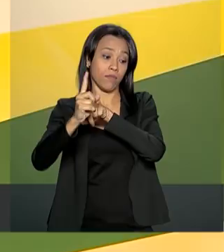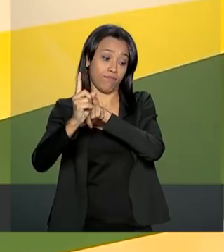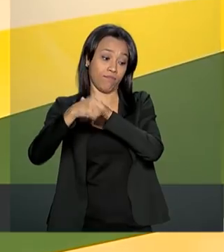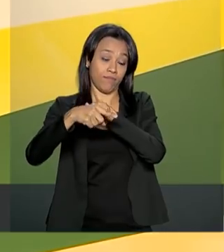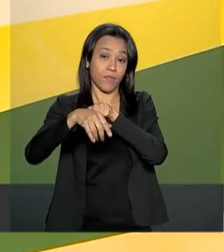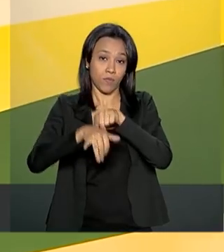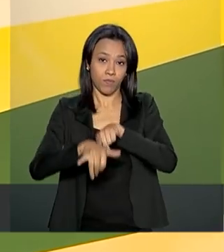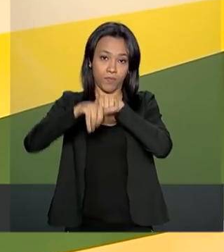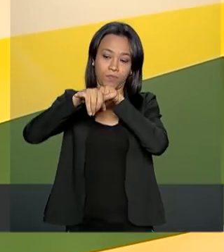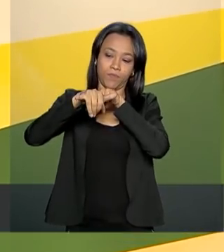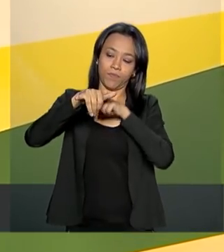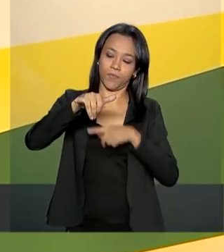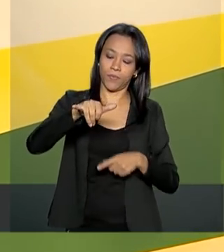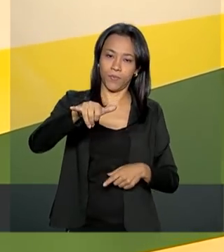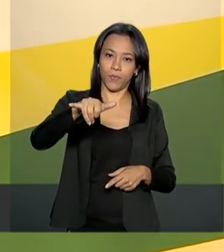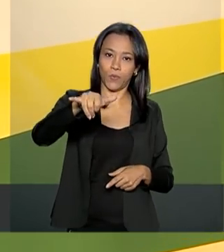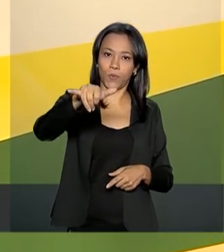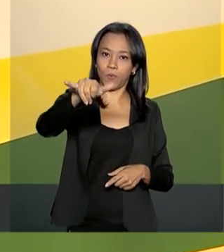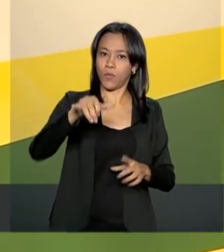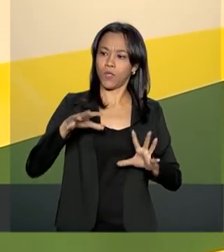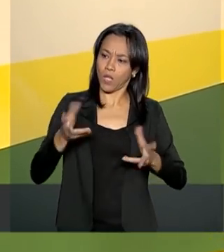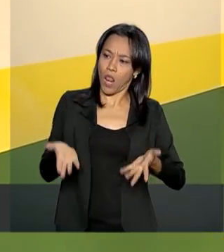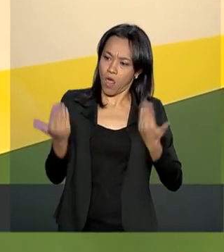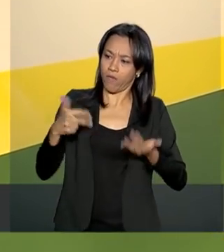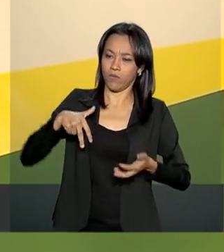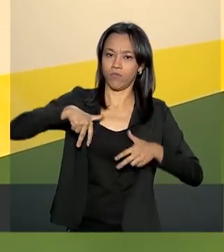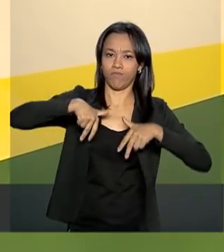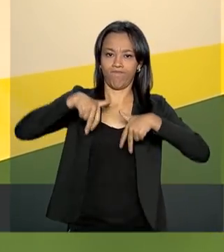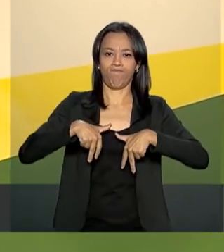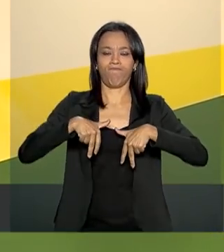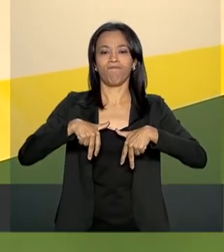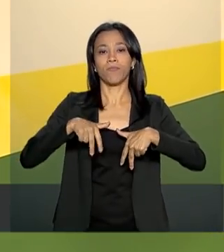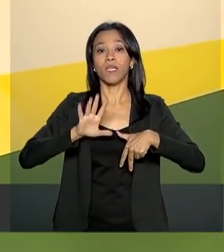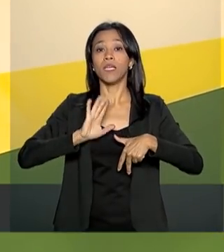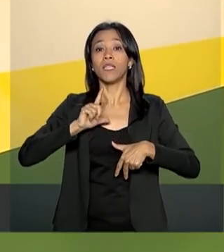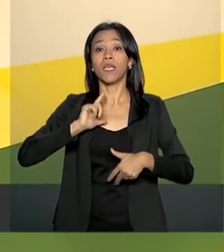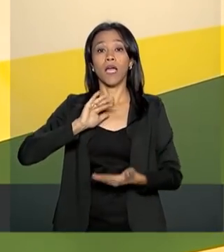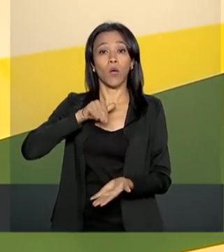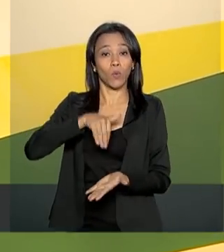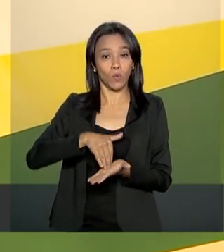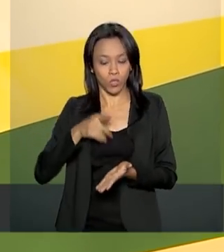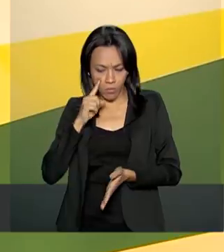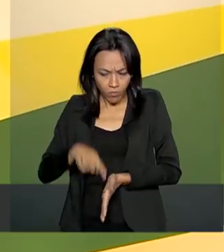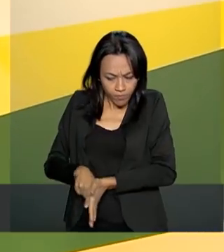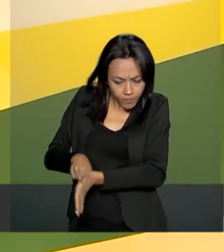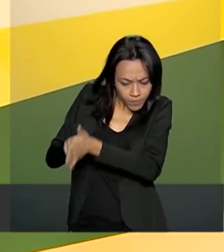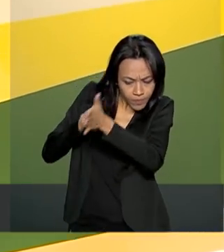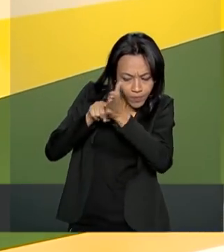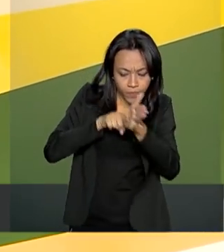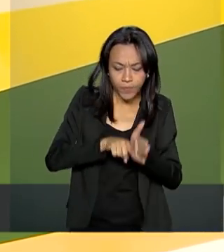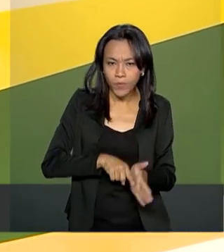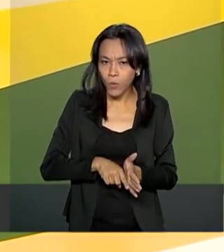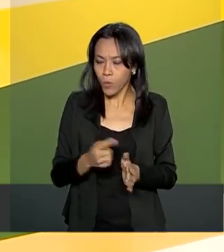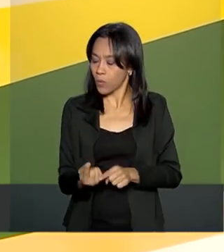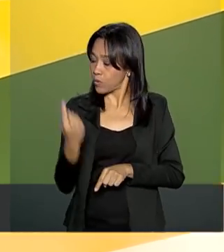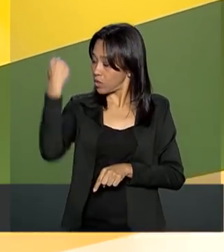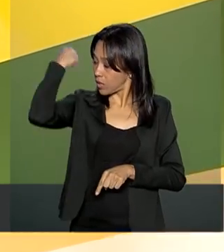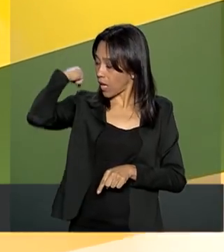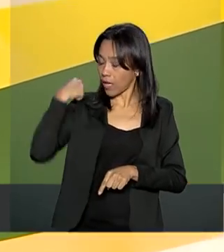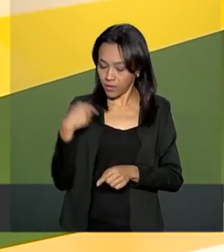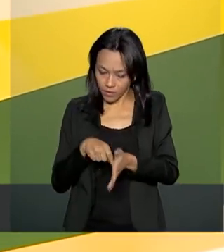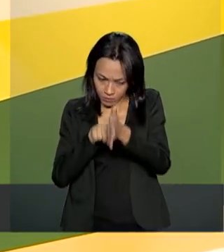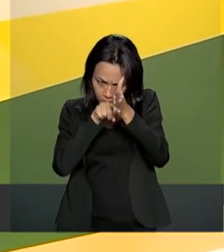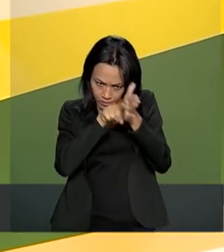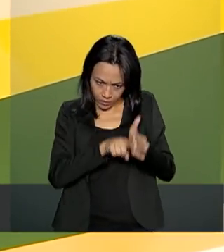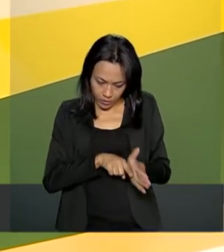levantar, todos se levantam e há uma última inspeção, onde o de trás inspeciona o que está